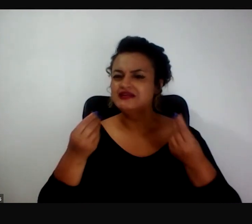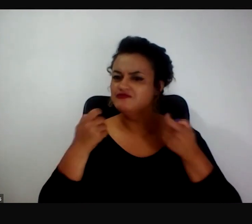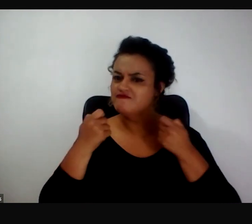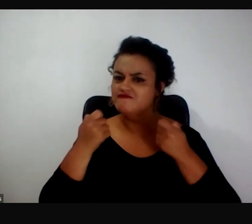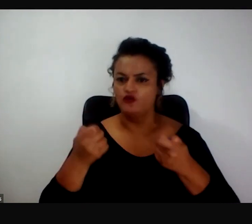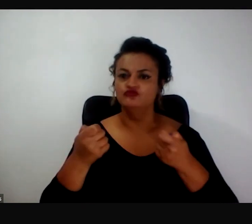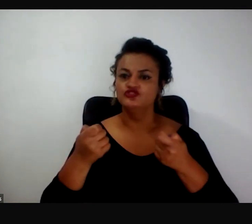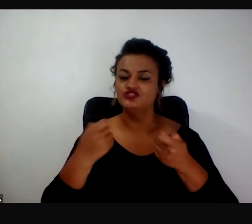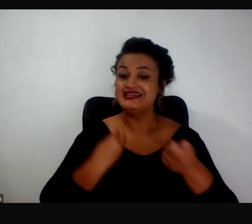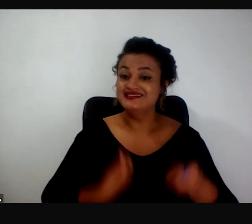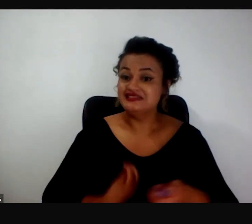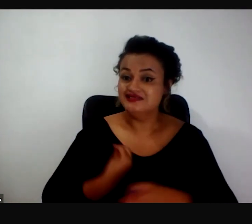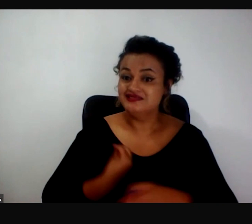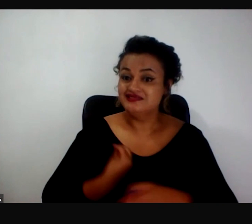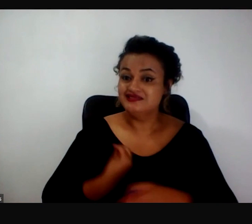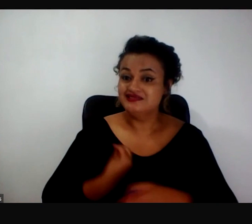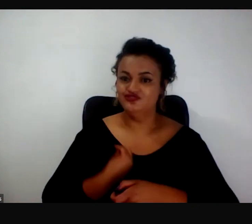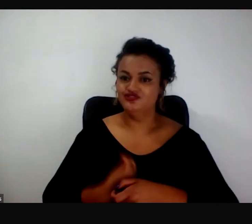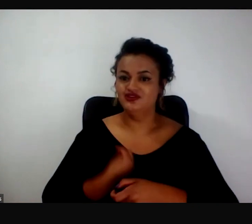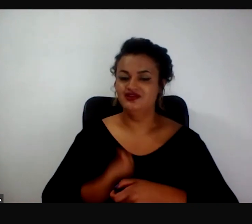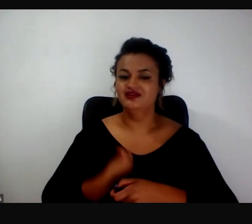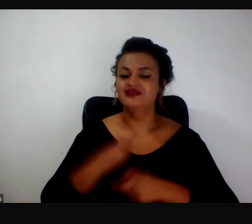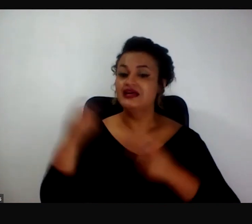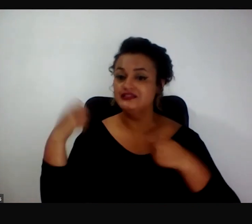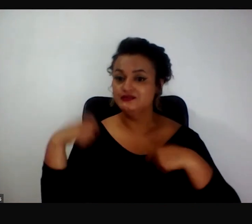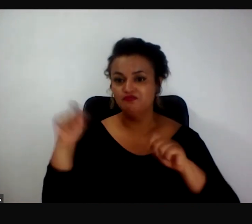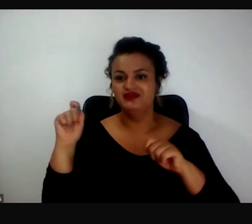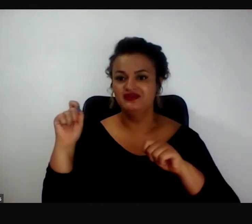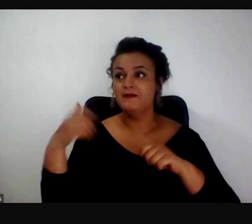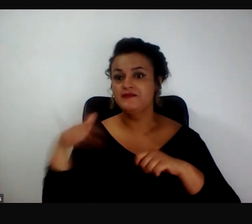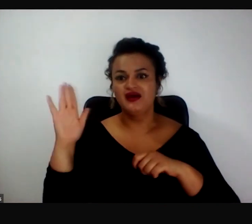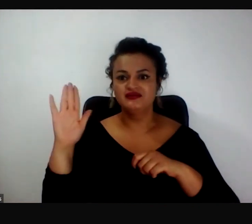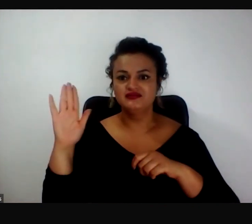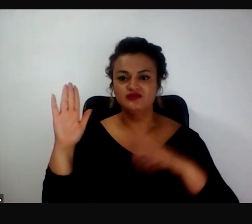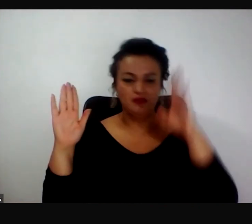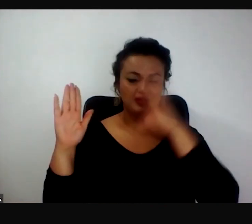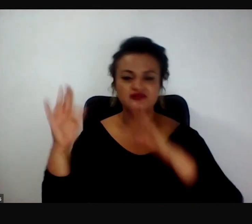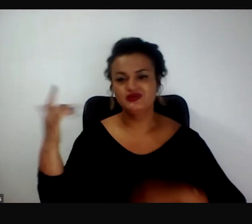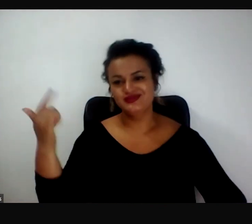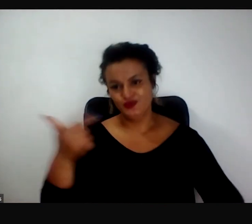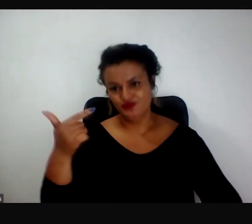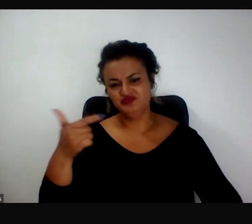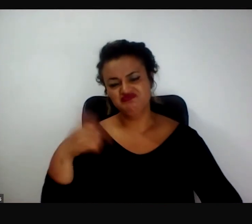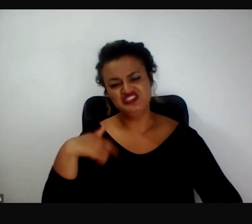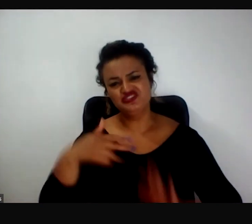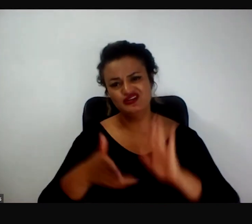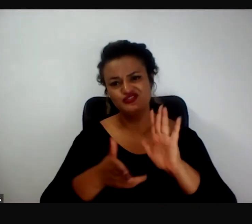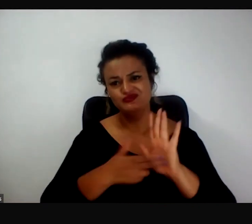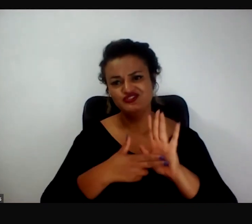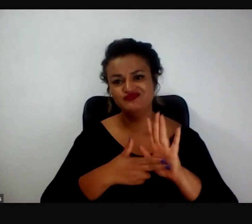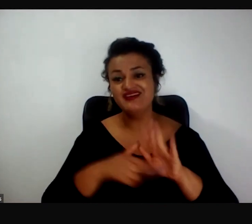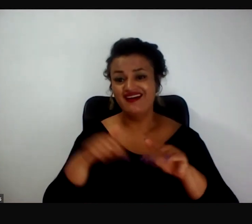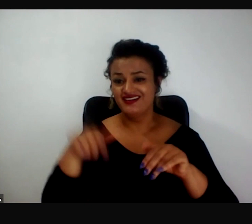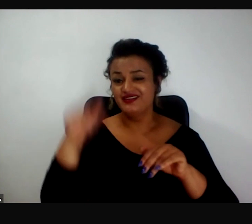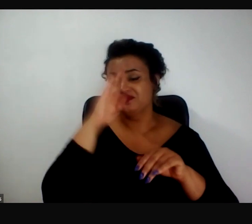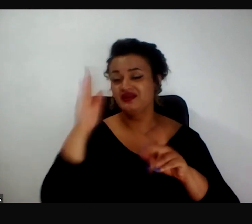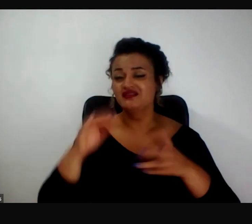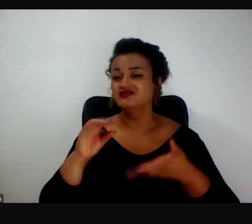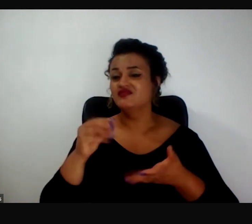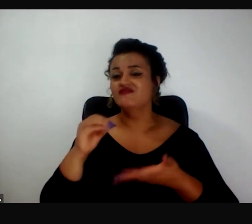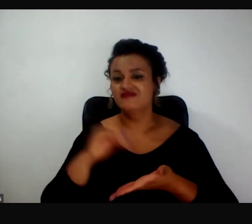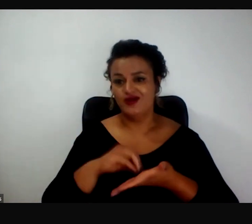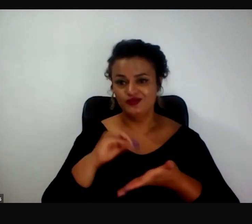mais presente na Espanha do que no Brasil. Nós temos de reconhecer a negligência, né,